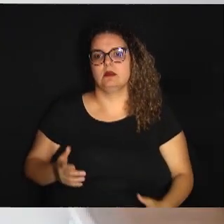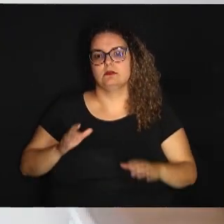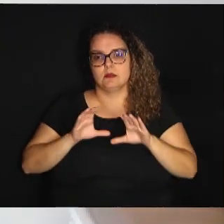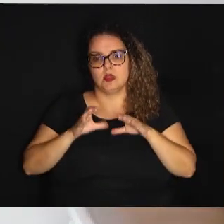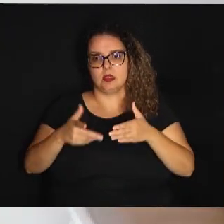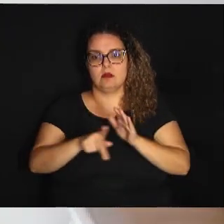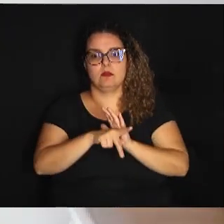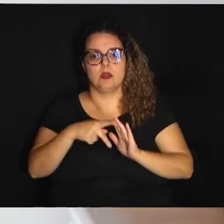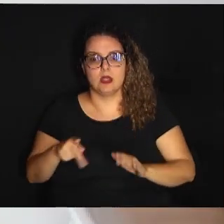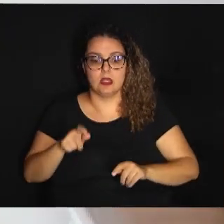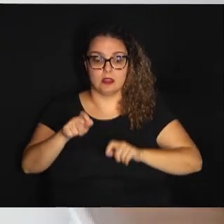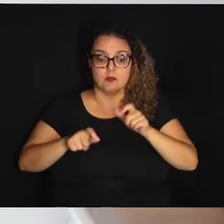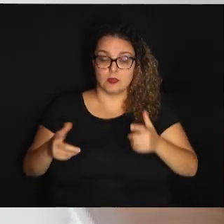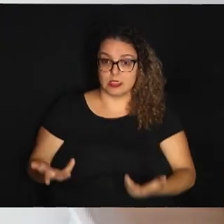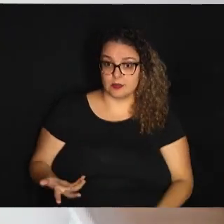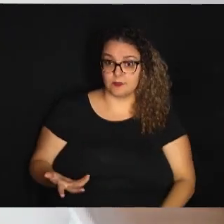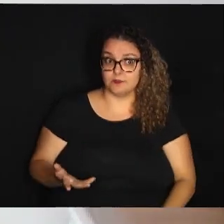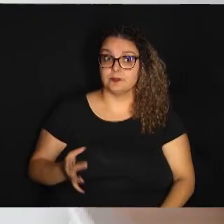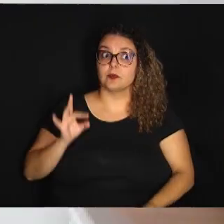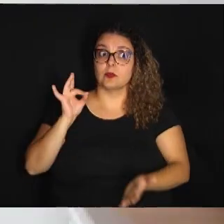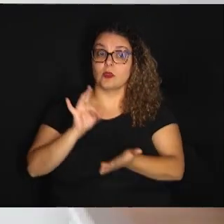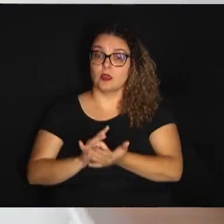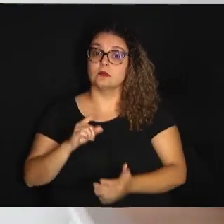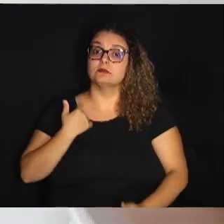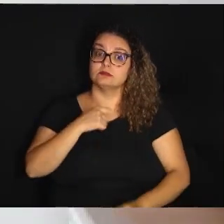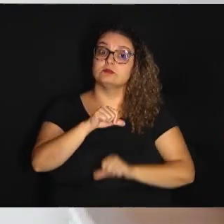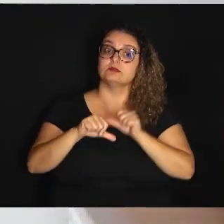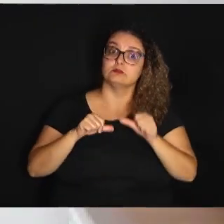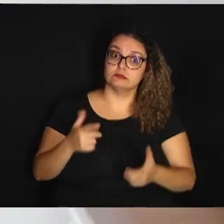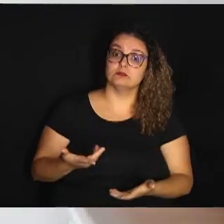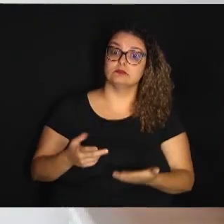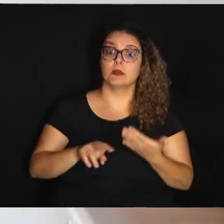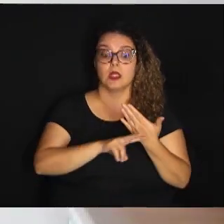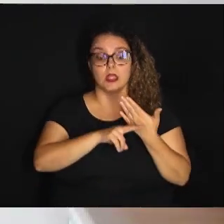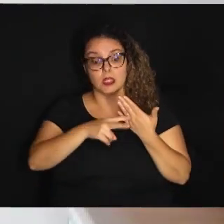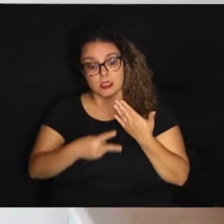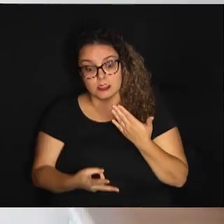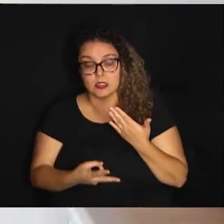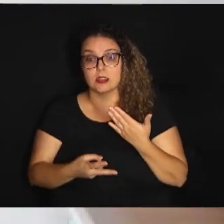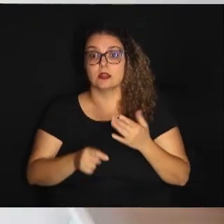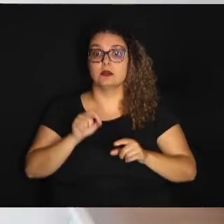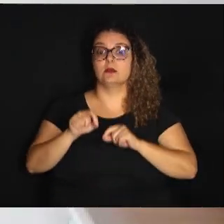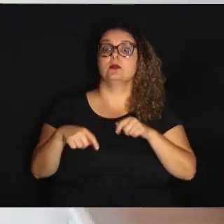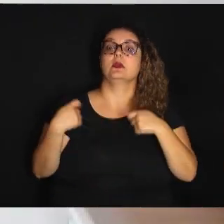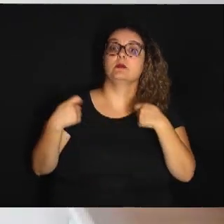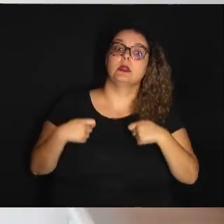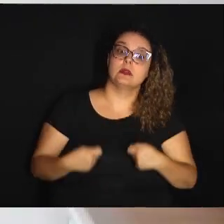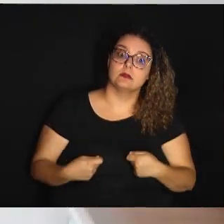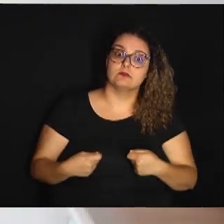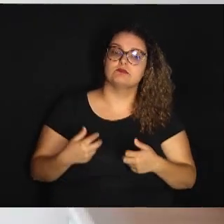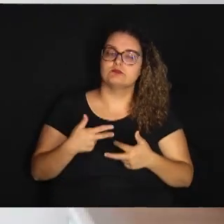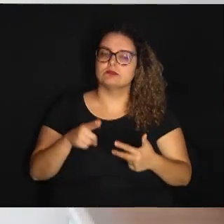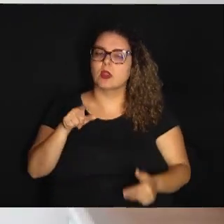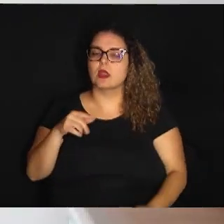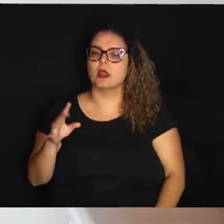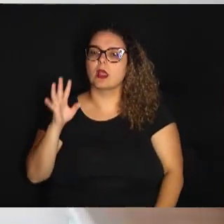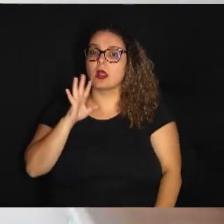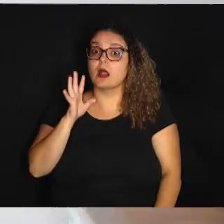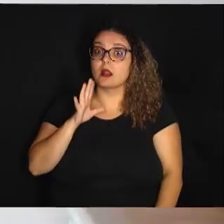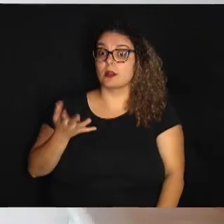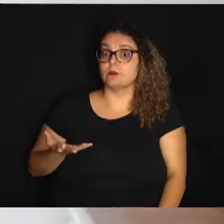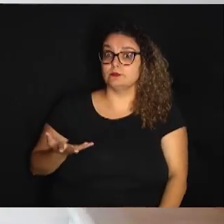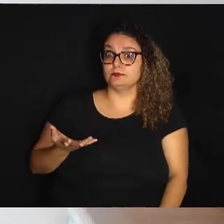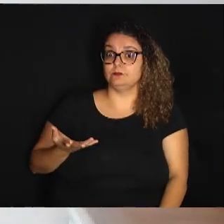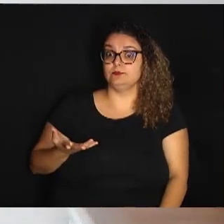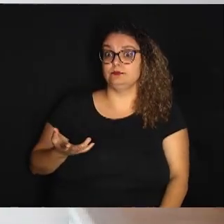né? Aquela comunidade, aquelas pessoas. Então, realmente é a gente mudar a concepção do que é necessário. E